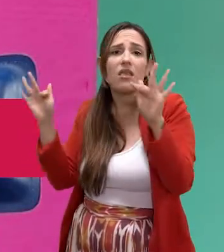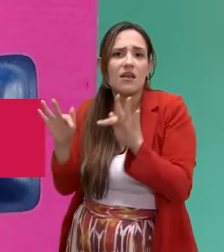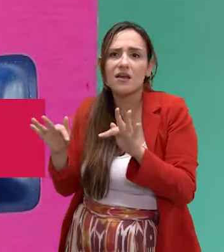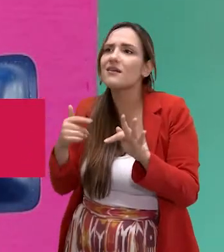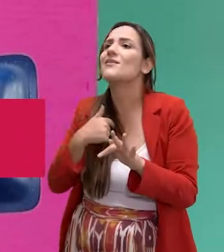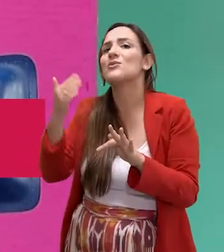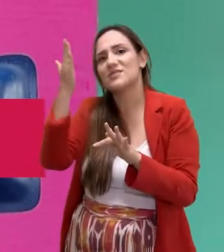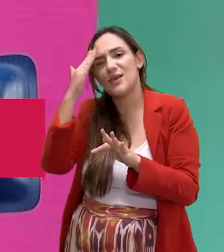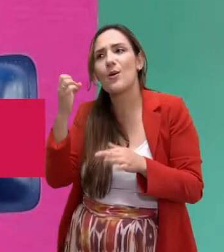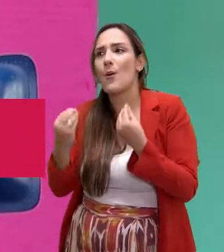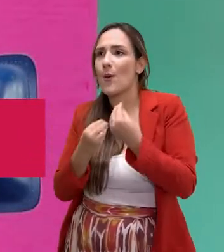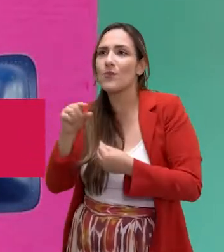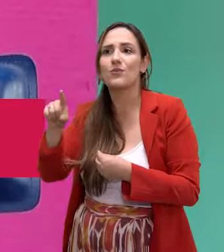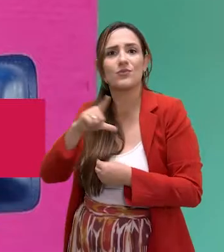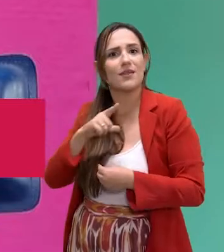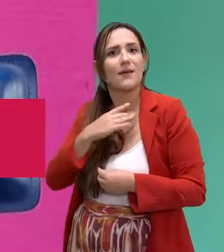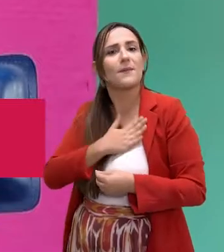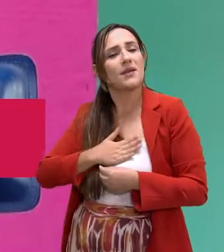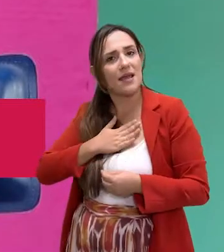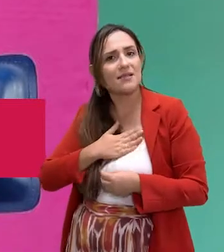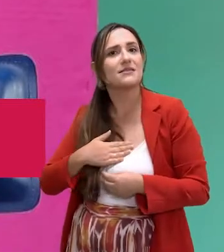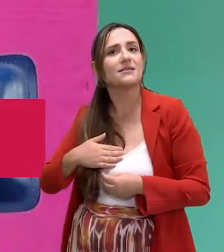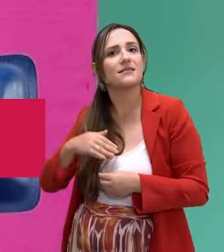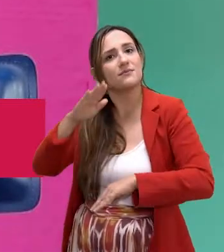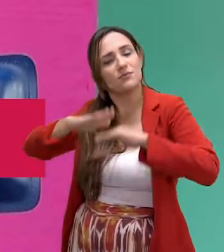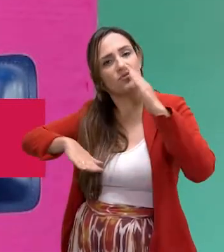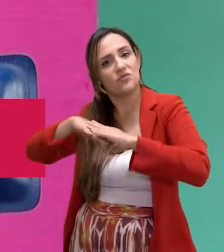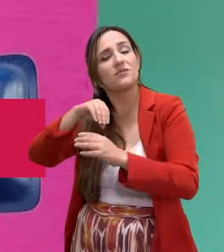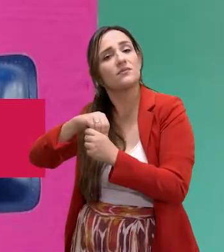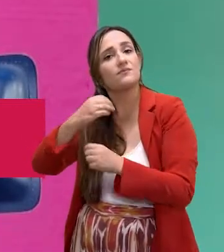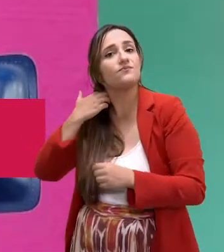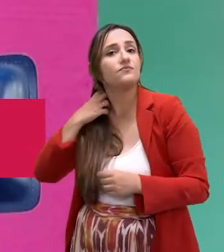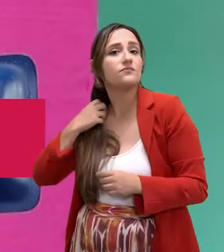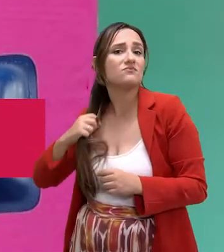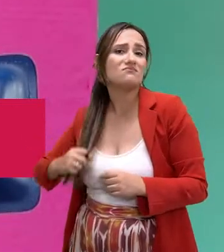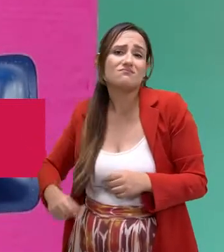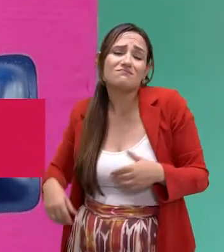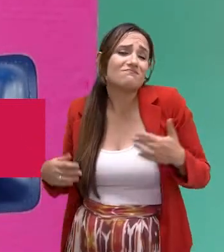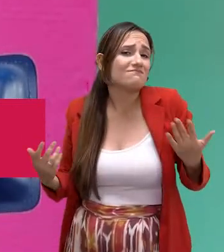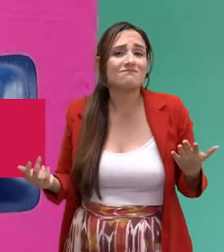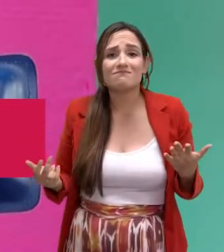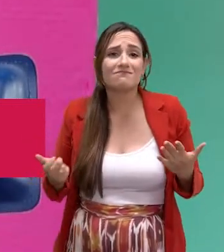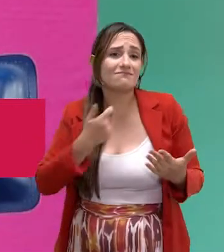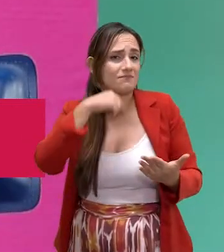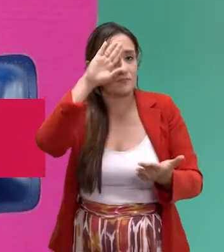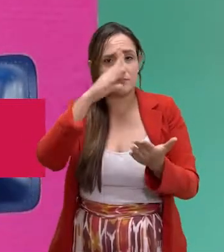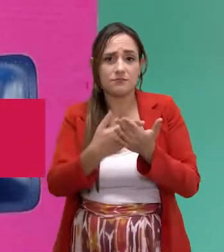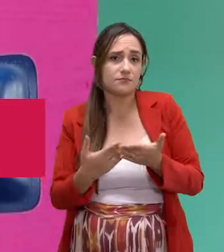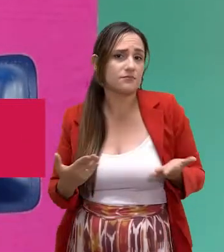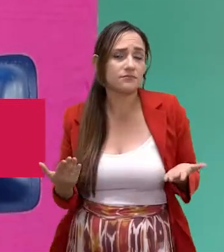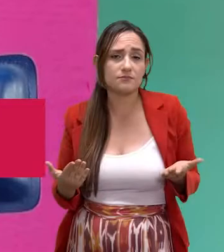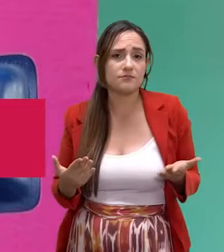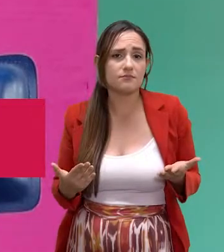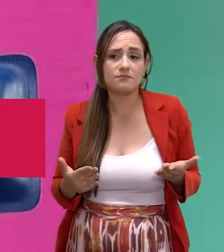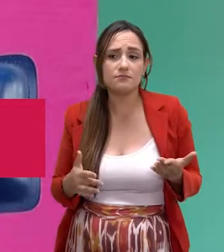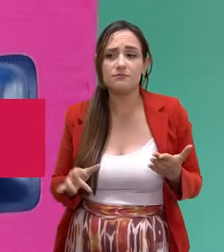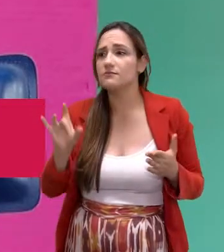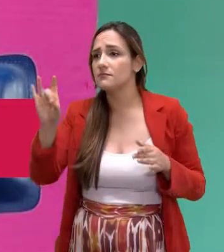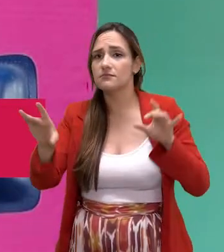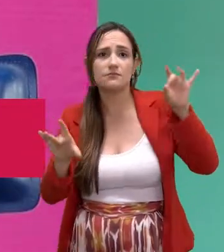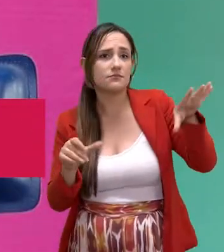é feliz assim, a gente sabe o quanto que ela se realiza nessa profissão e buscou fazer isso e busca cada dia melhorar. Então, assim, eu não acredito